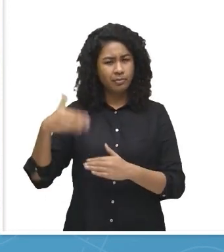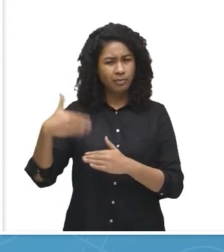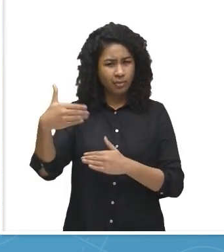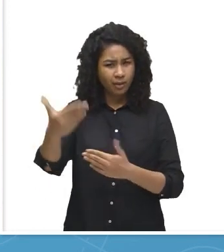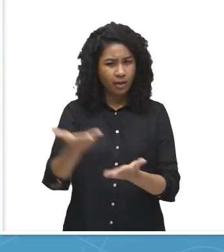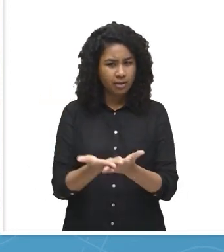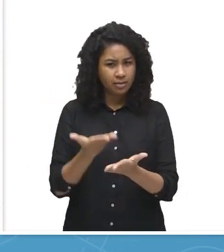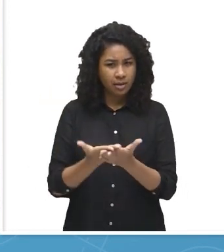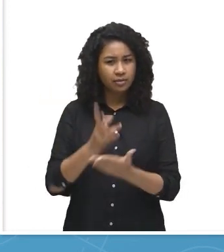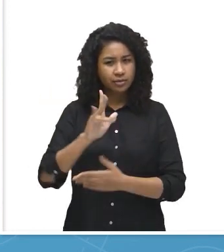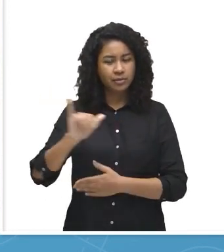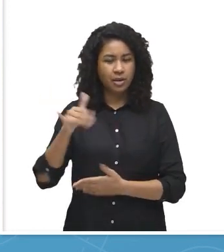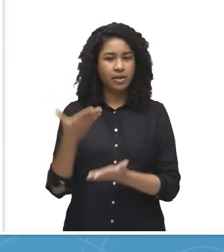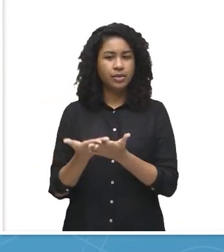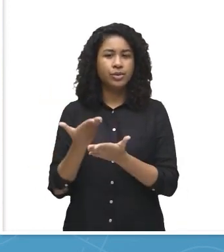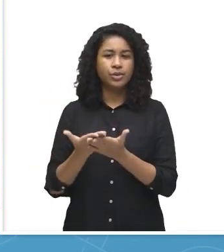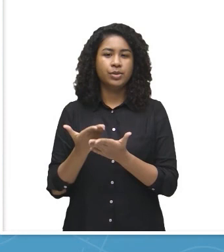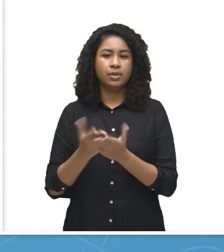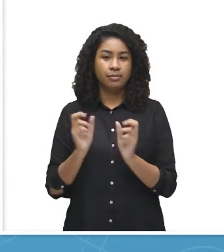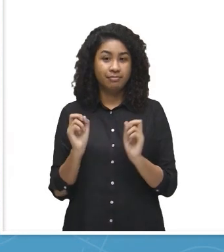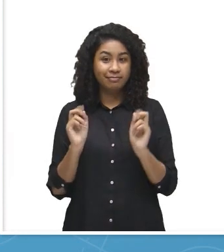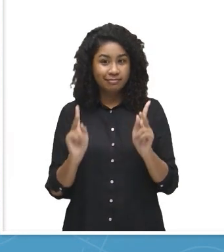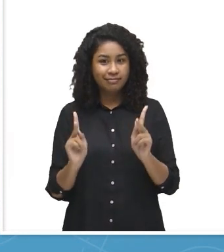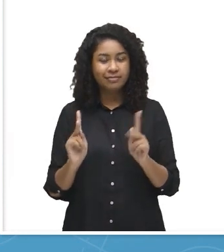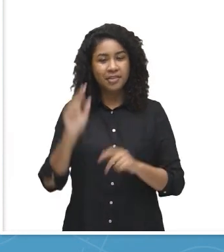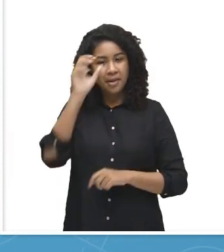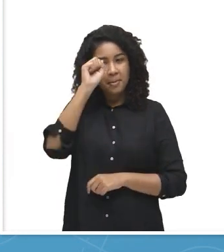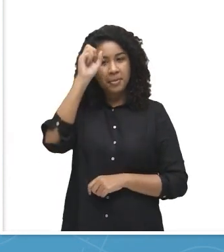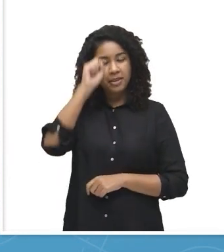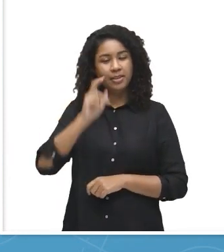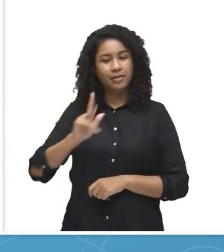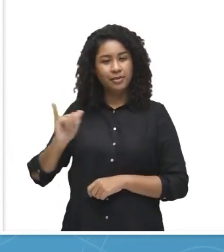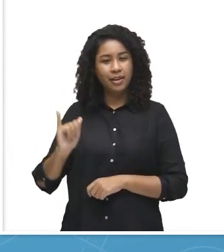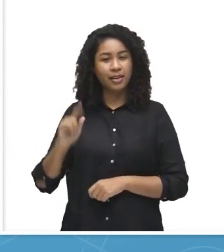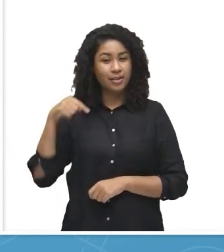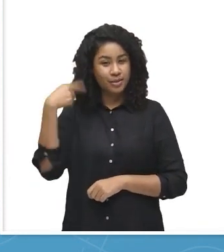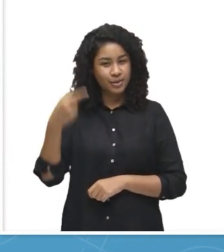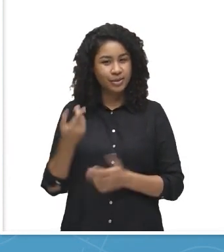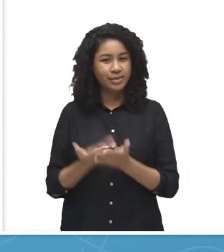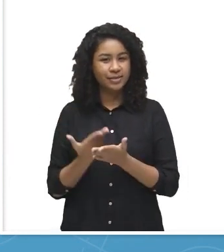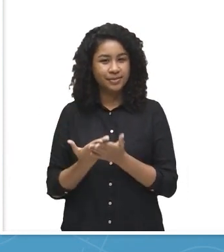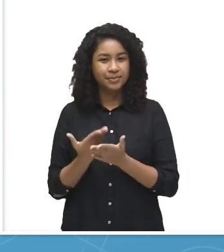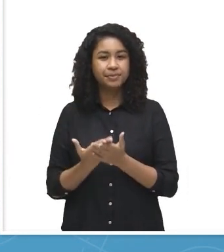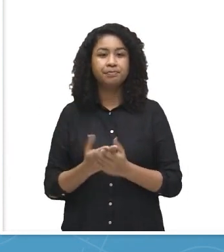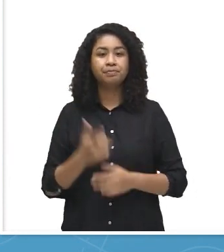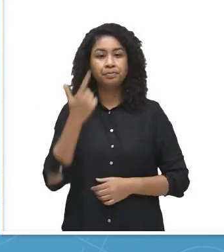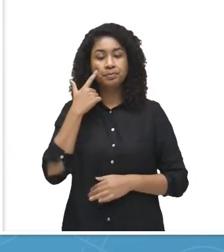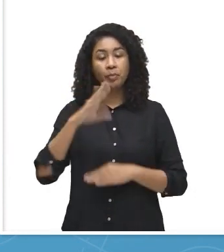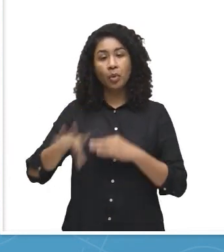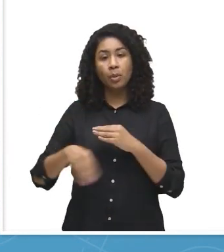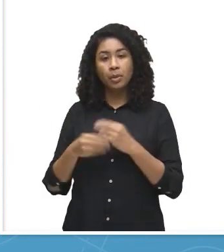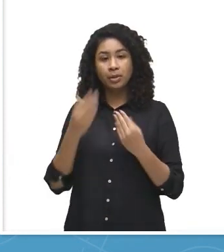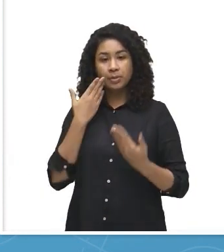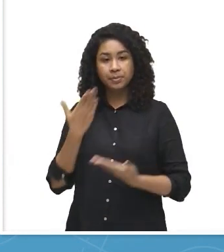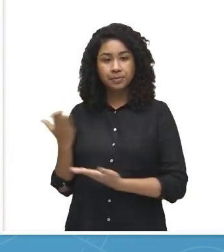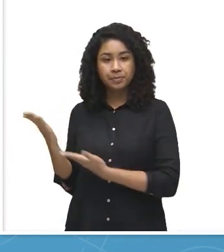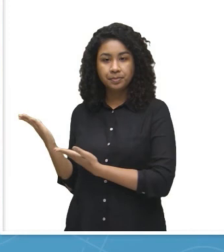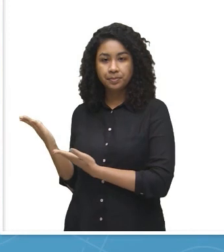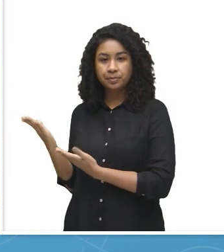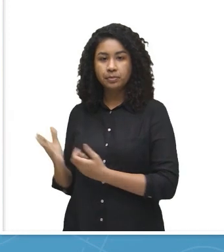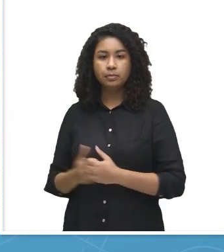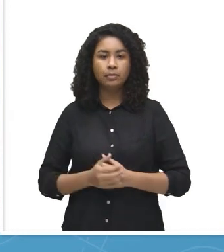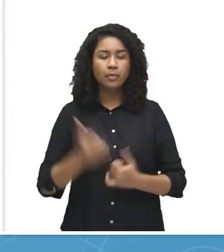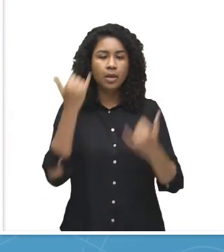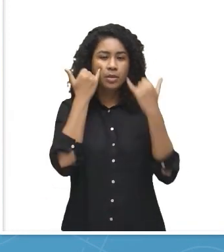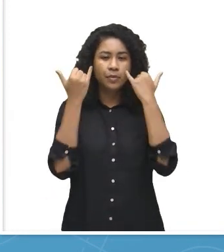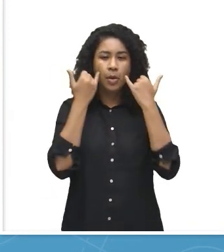que se deu esse fim da guerra. Ok, galerinha? O comentário, você pode utilizar as informações contidas no